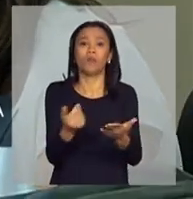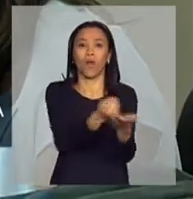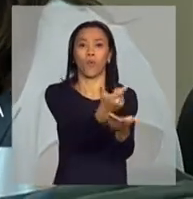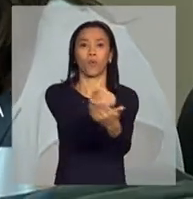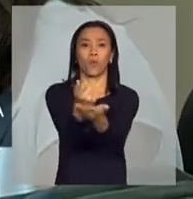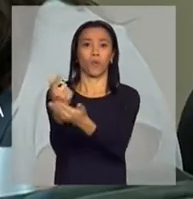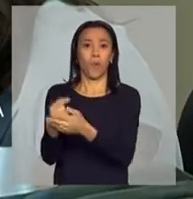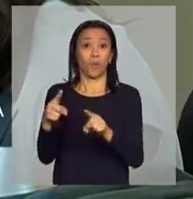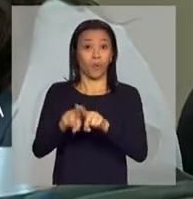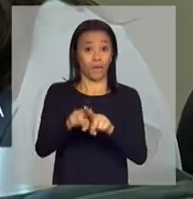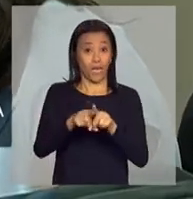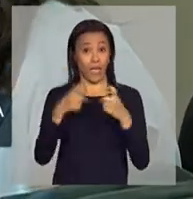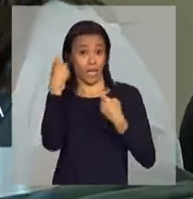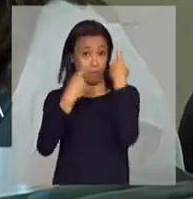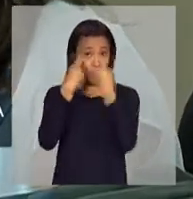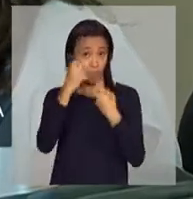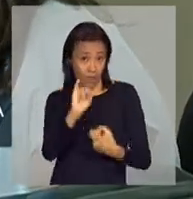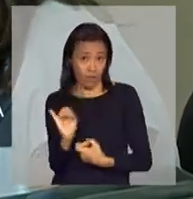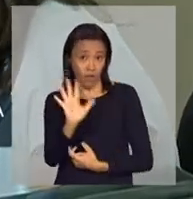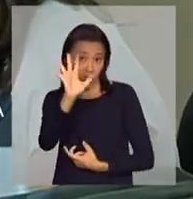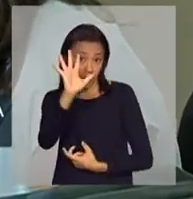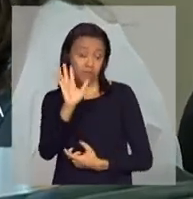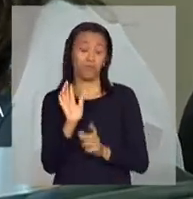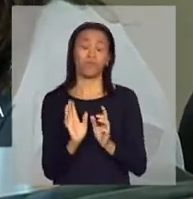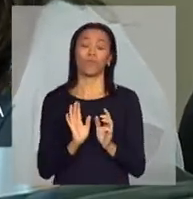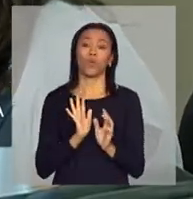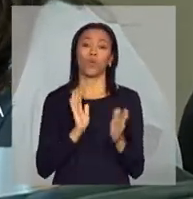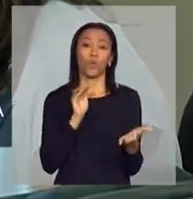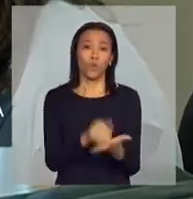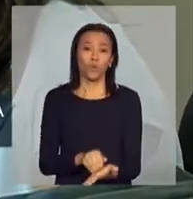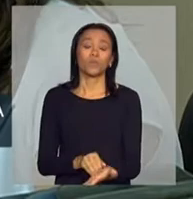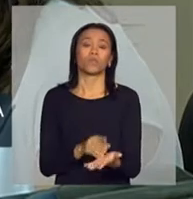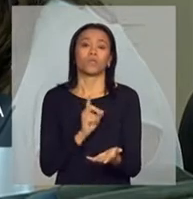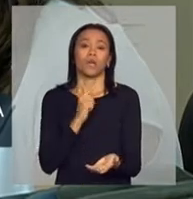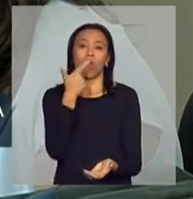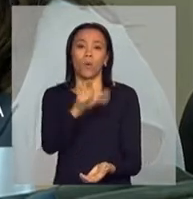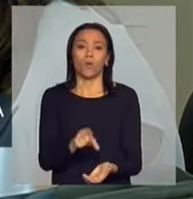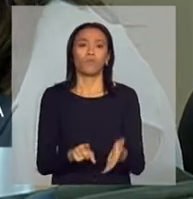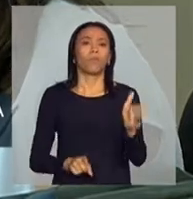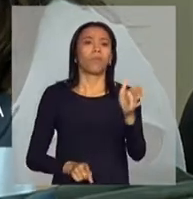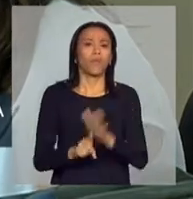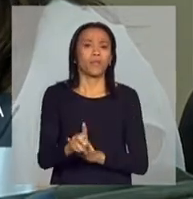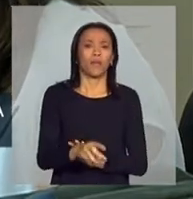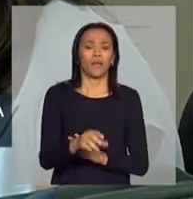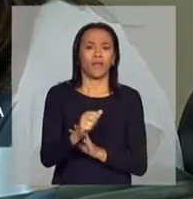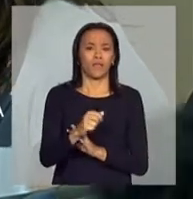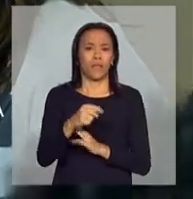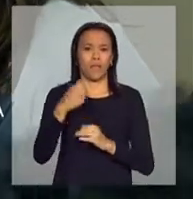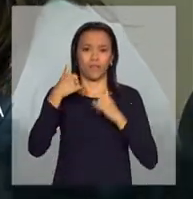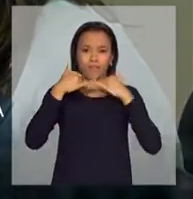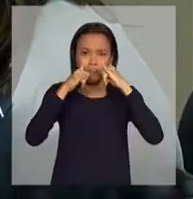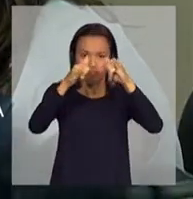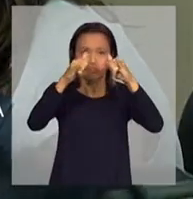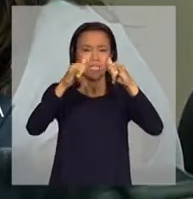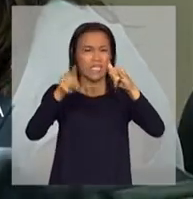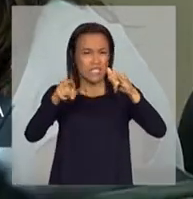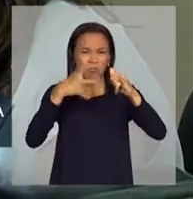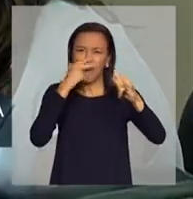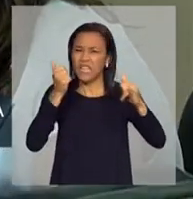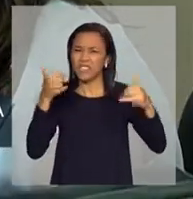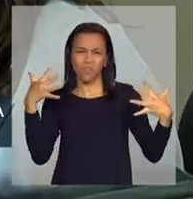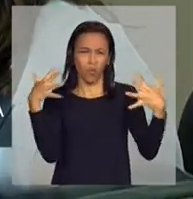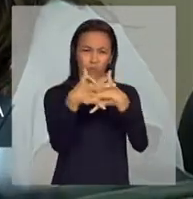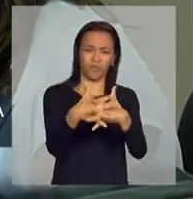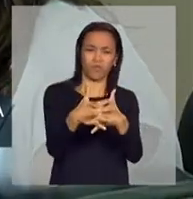do consumo porque a inflação tá preocupando É sim é eu queria voltar a questão da MP da energia elétrica que acha que gerou uma